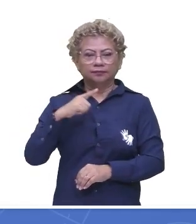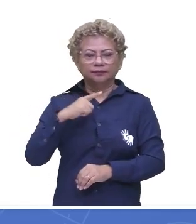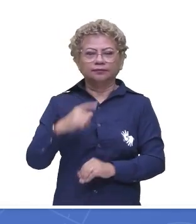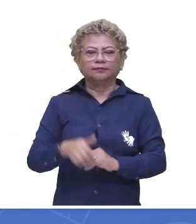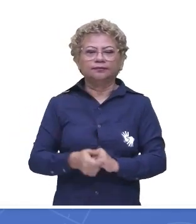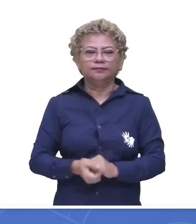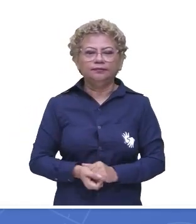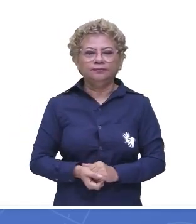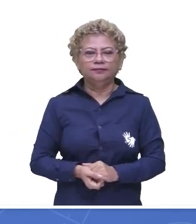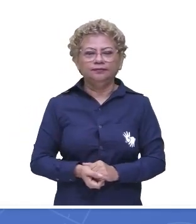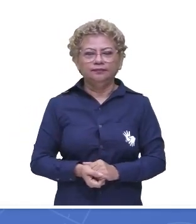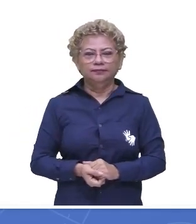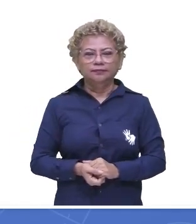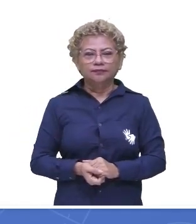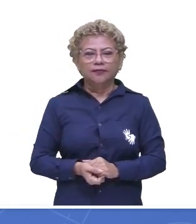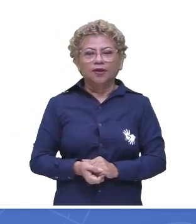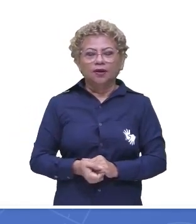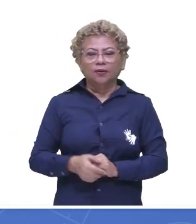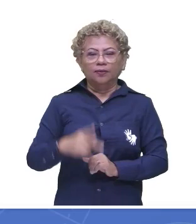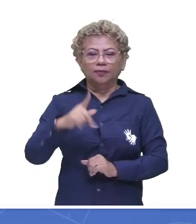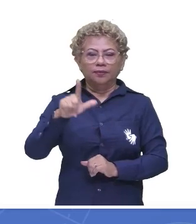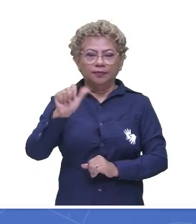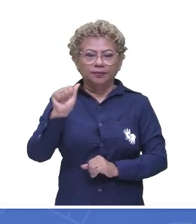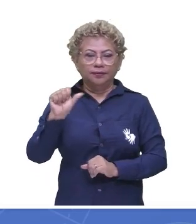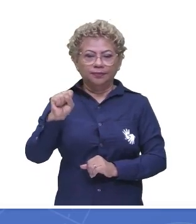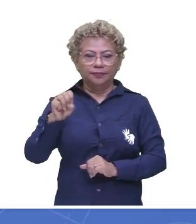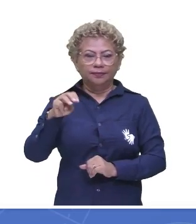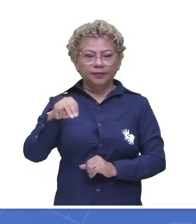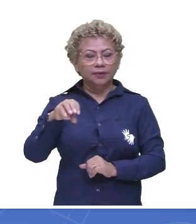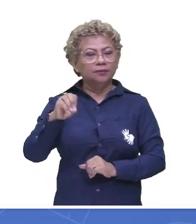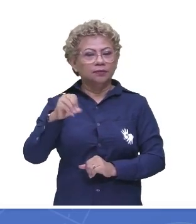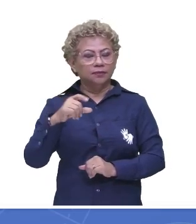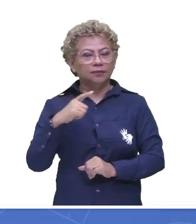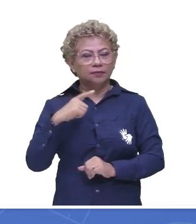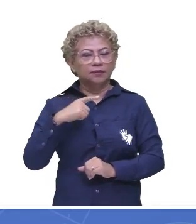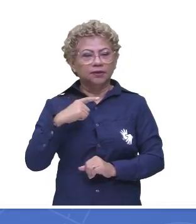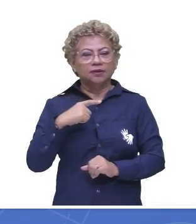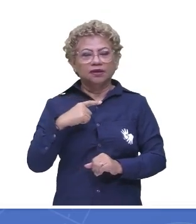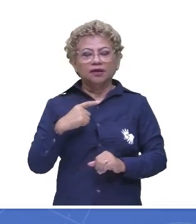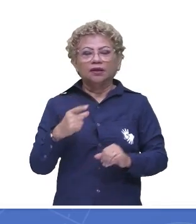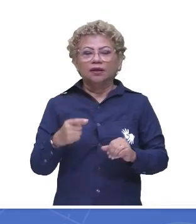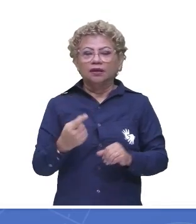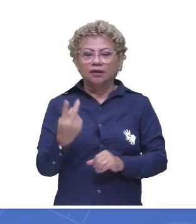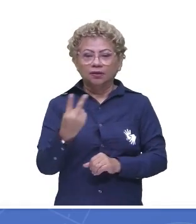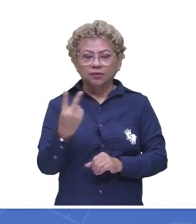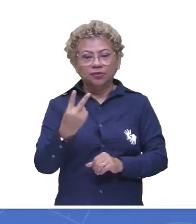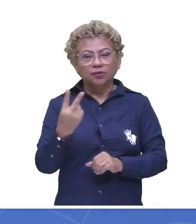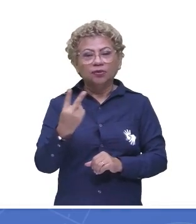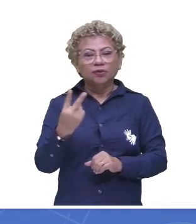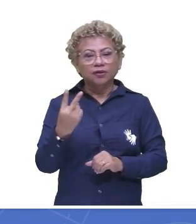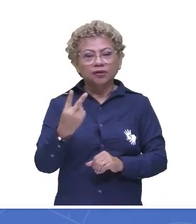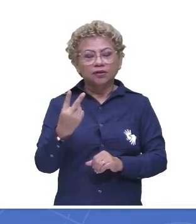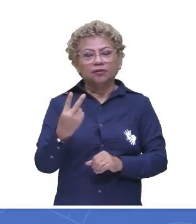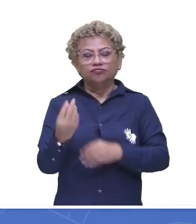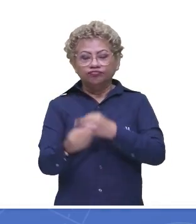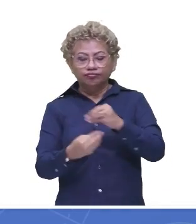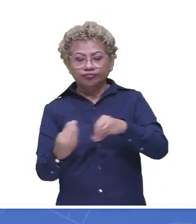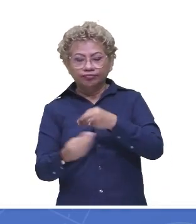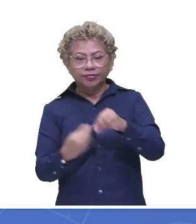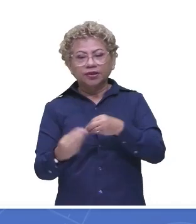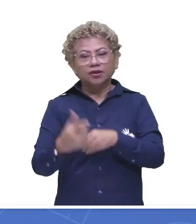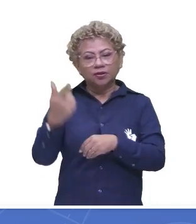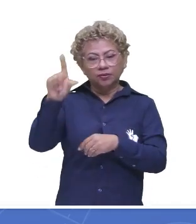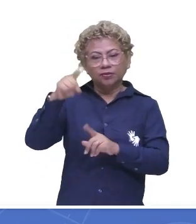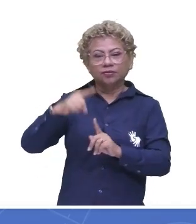um estado físico da matéria. O plasma ali, o sol, ele não é sólido, nem líquido, nem gasoso, ele é plasma, tá certo? Então é outro